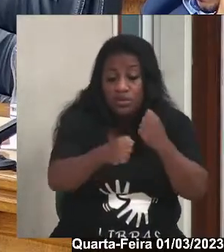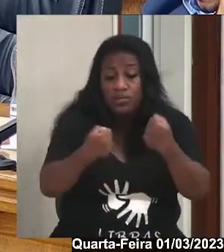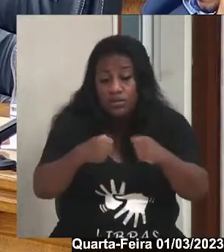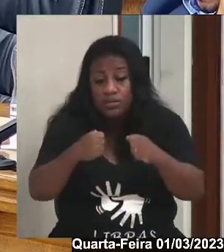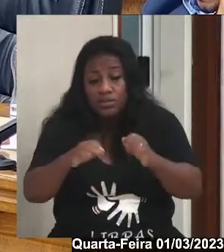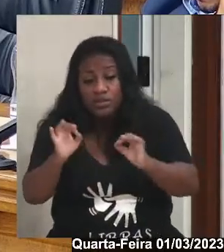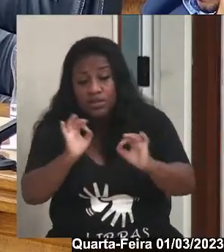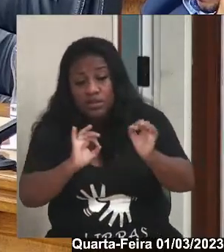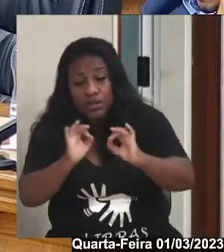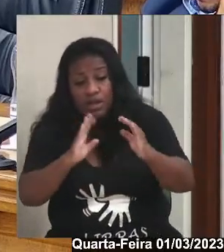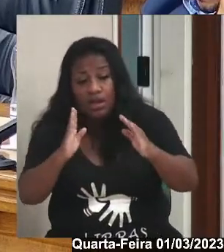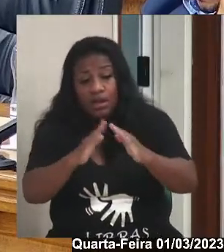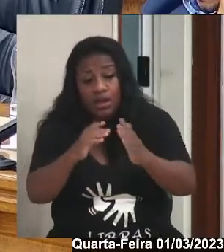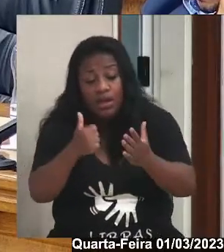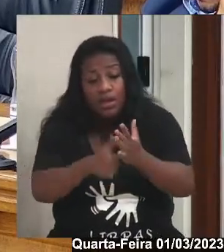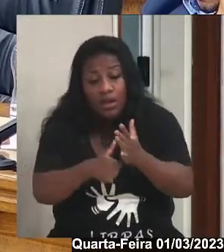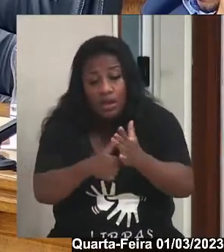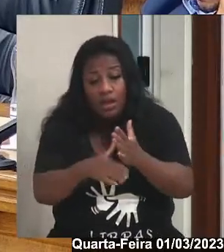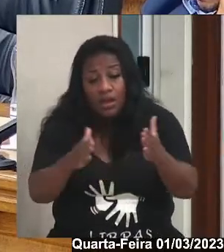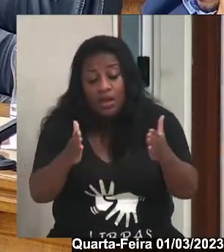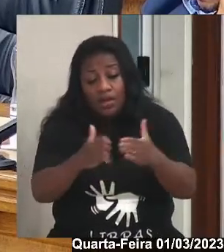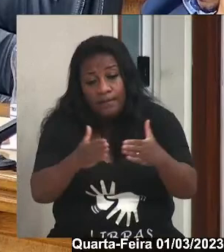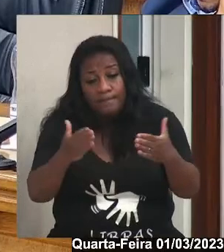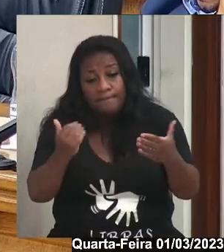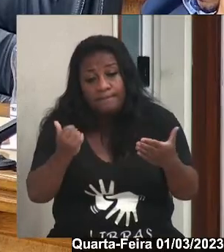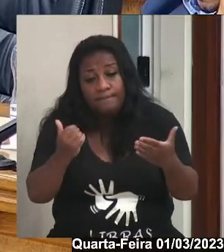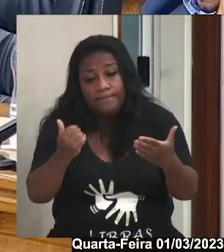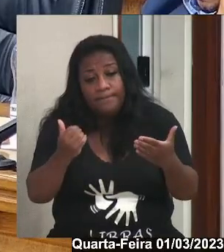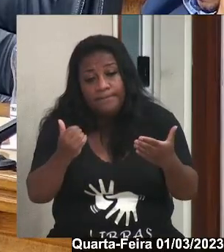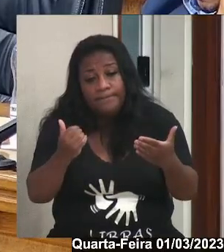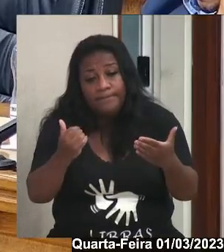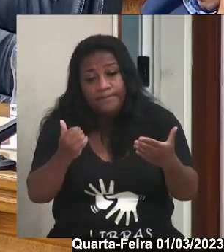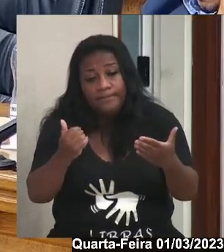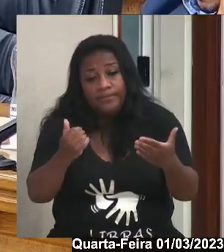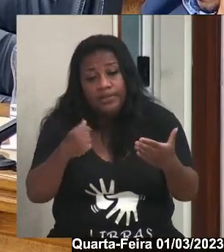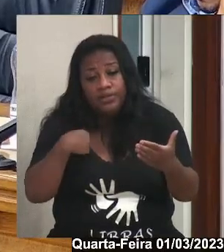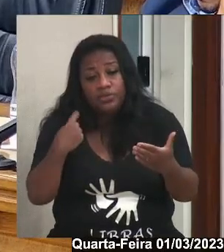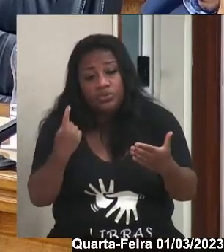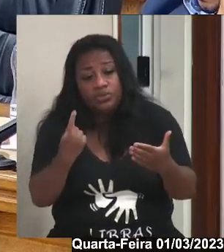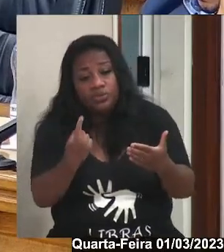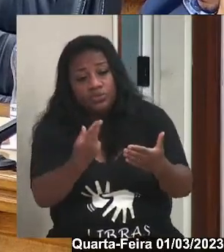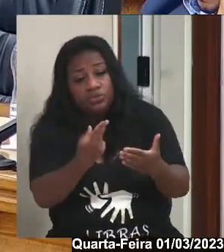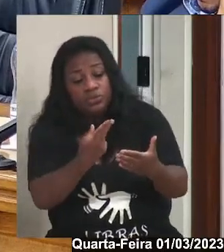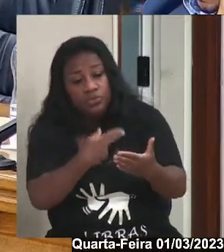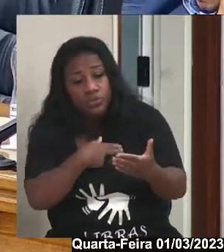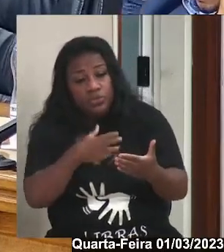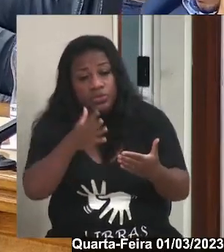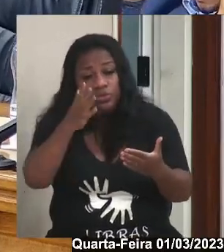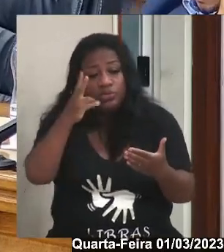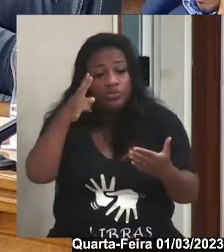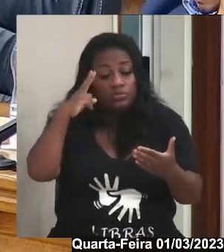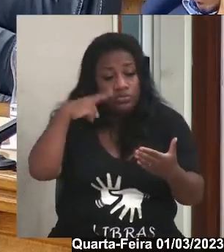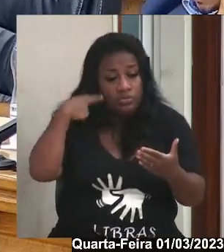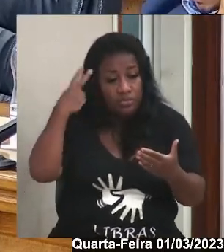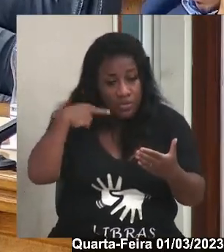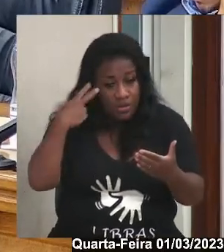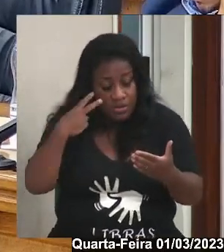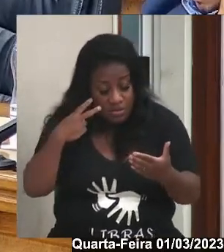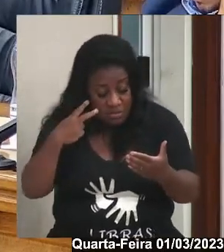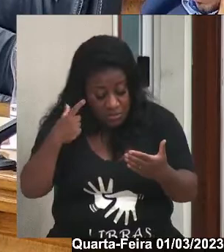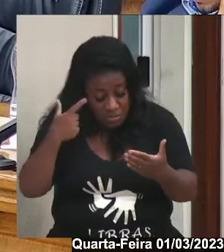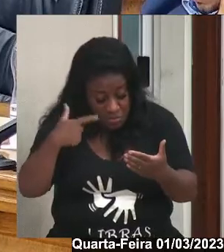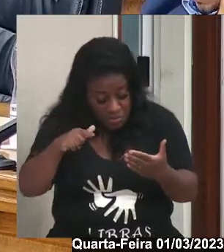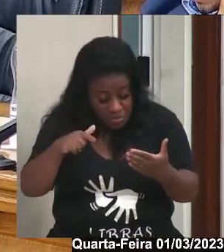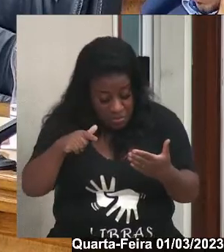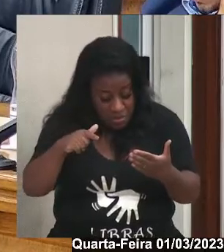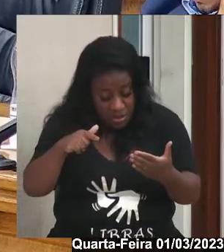os bairros e outros bairros aí que com certeza estarão sendo indicados aí pelos nossos pares para que a gente consiga de fato